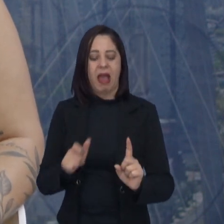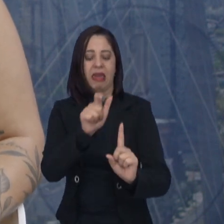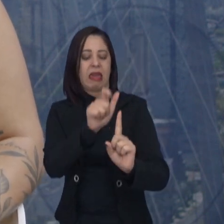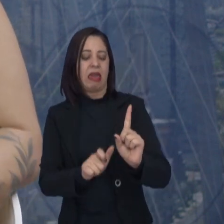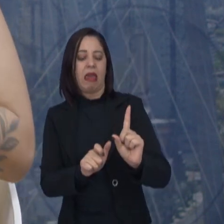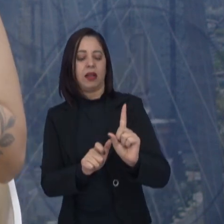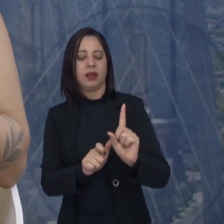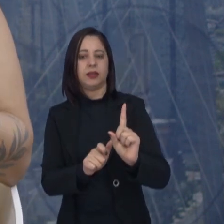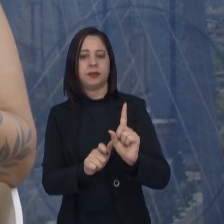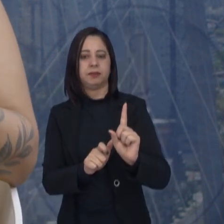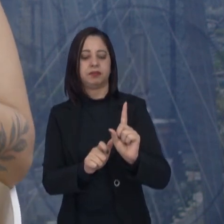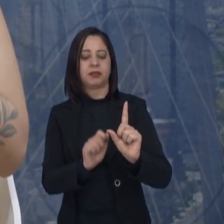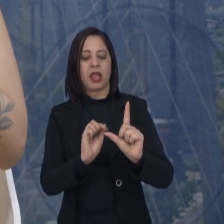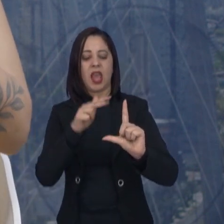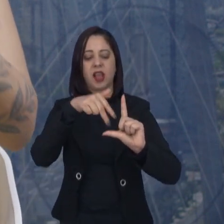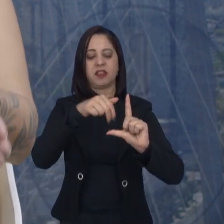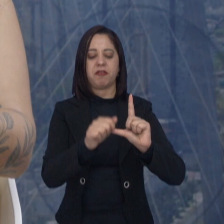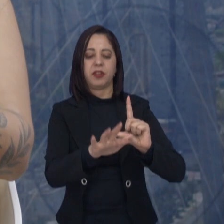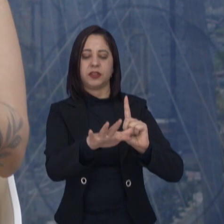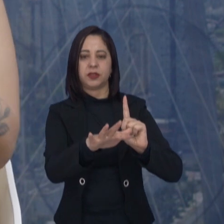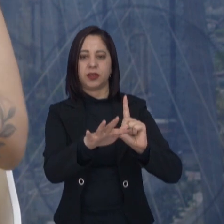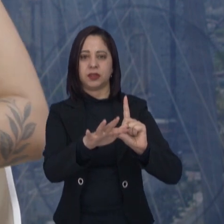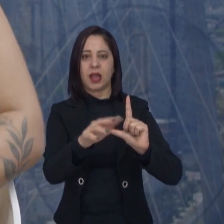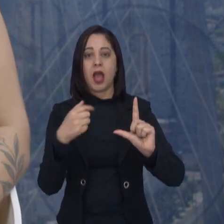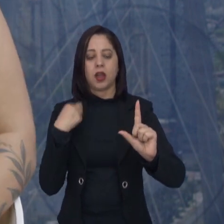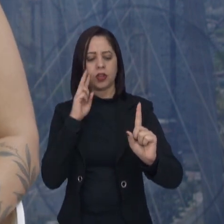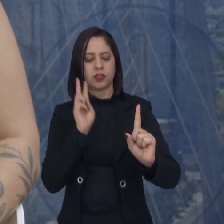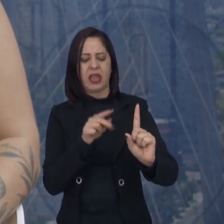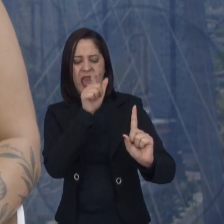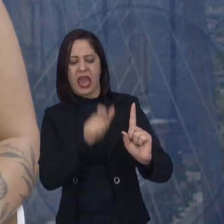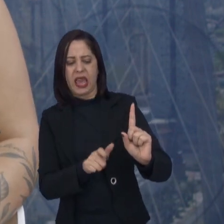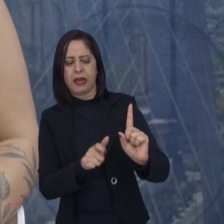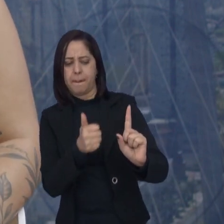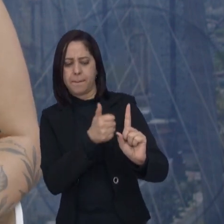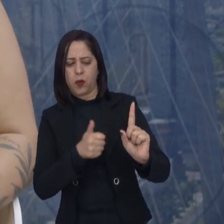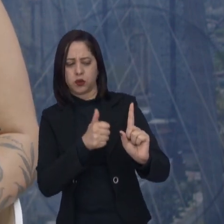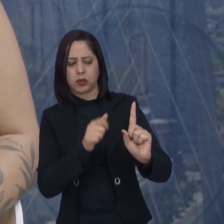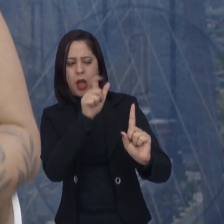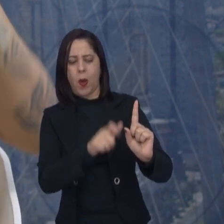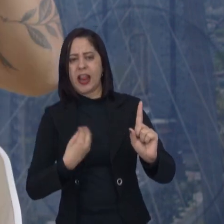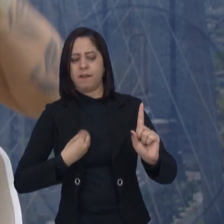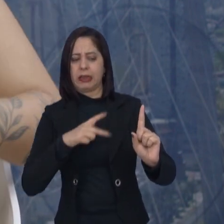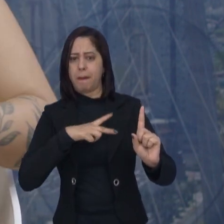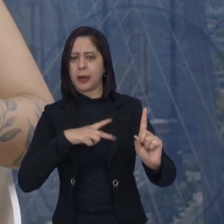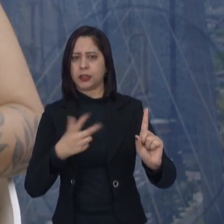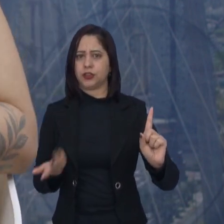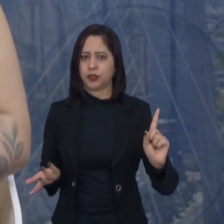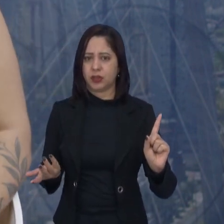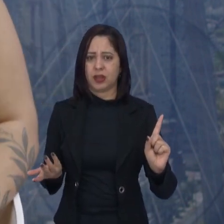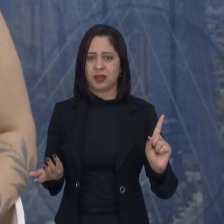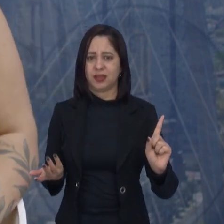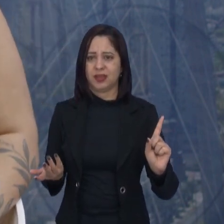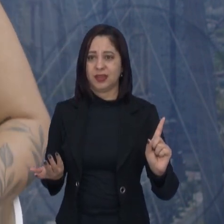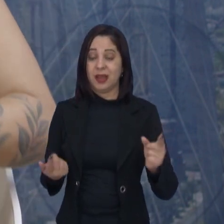tem o hábito de separar quem é a pessoa e quem é o profissional. A gente não acredita que essa pessoa ela consegue vestir uma capa e falar, não,